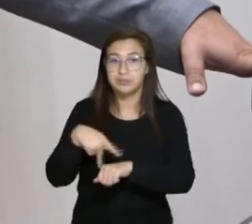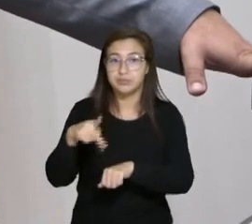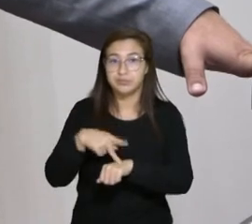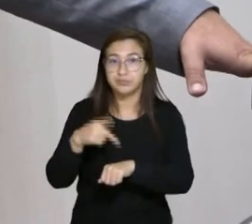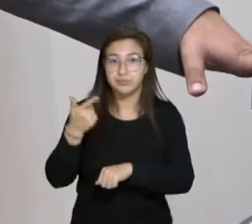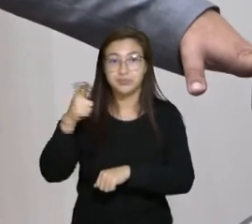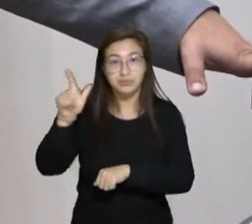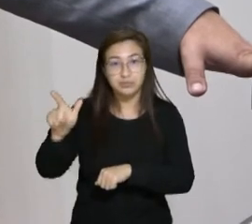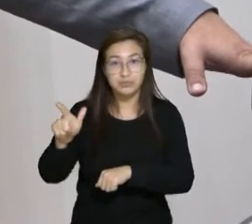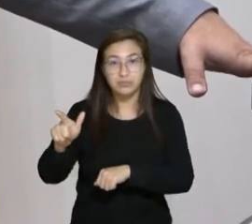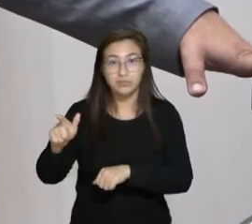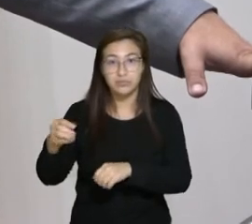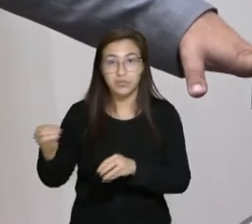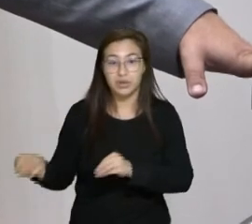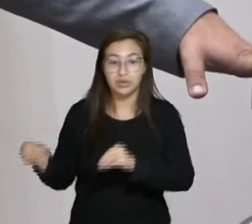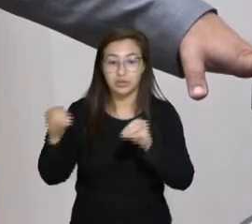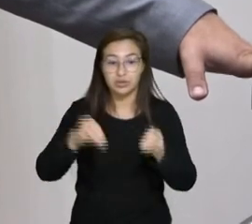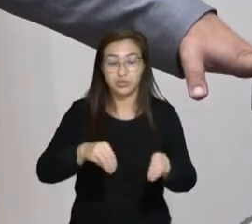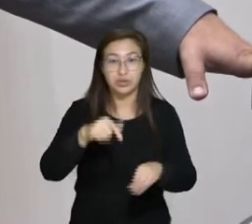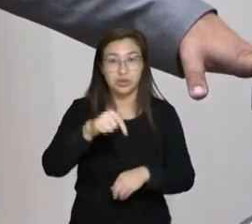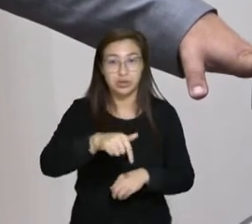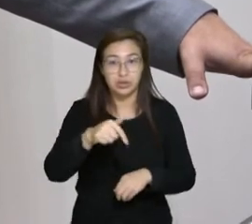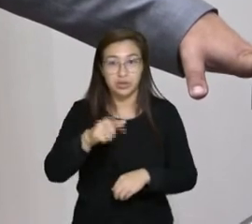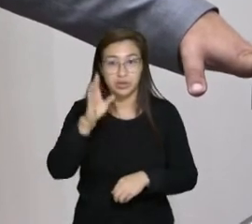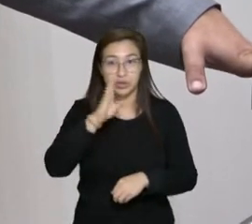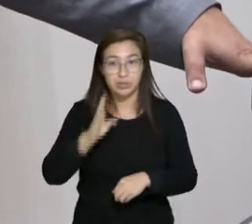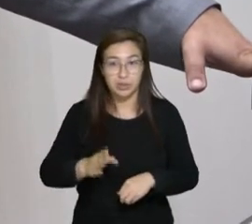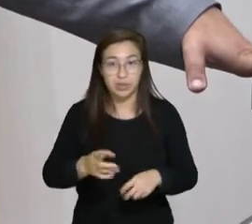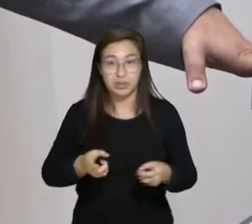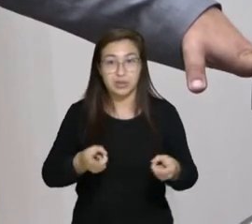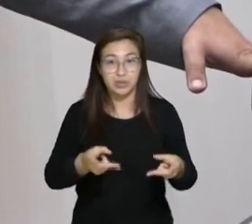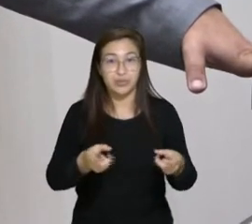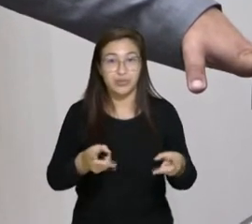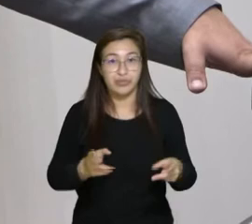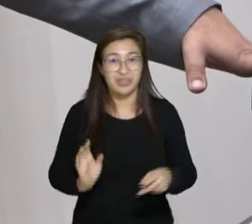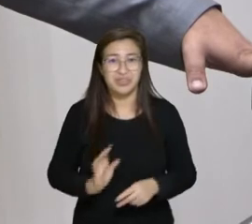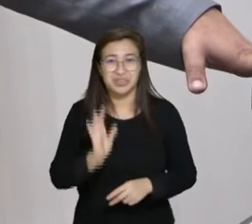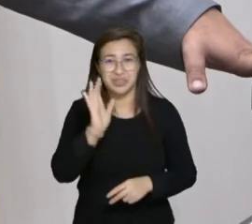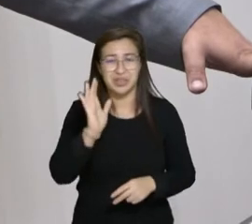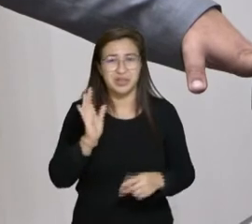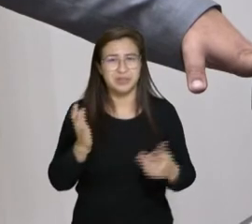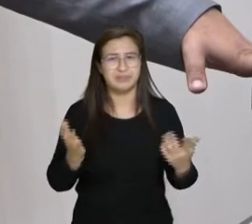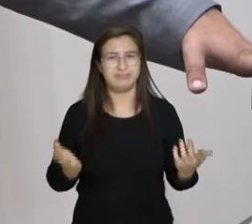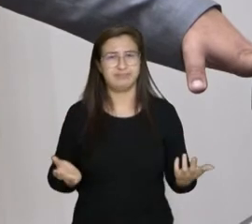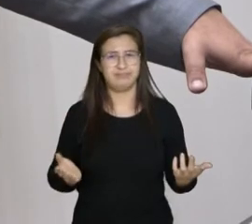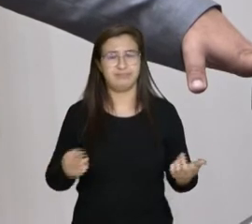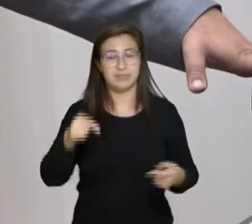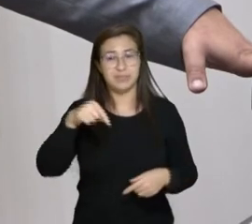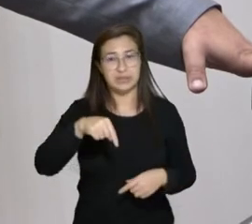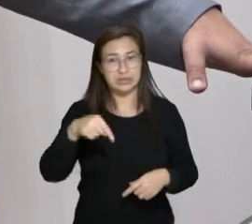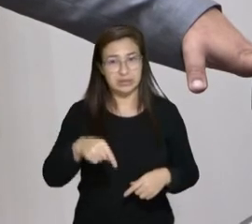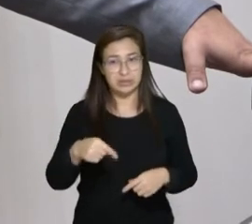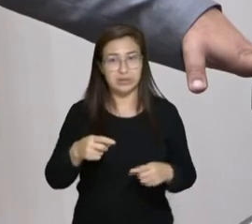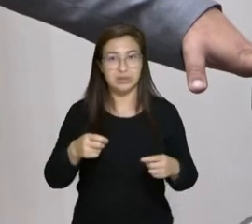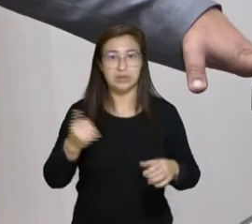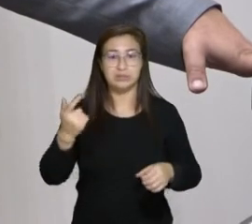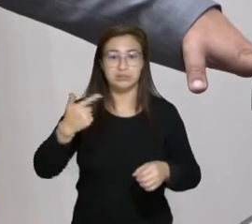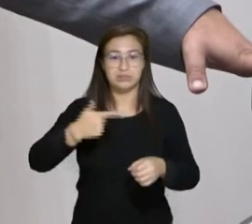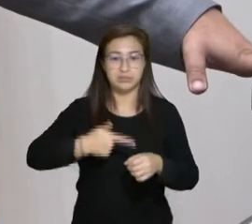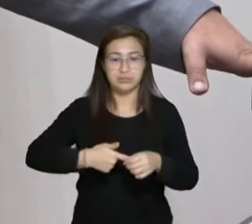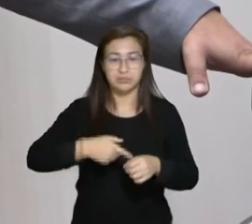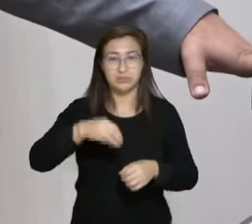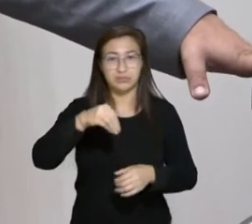dentro do Brasil porque compensa vender ele aqui no Brasil e agora existe dentro do combustível lucro Santa Catarina as